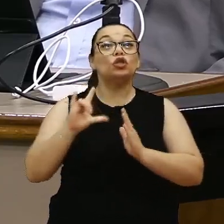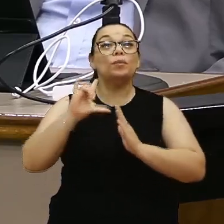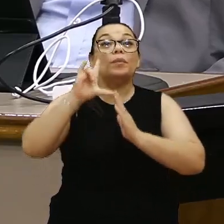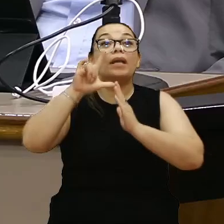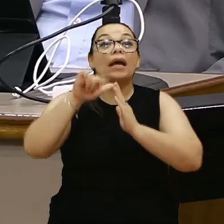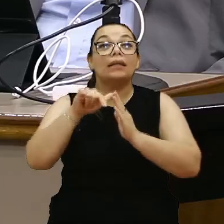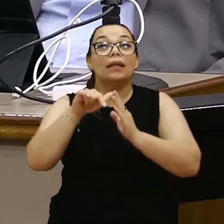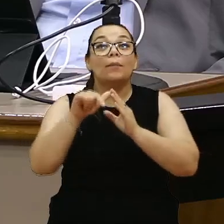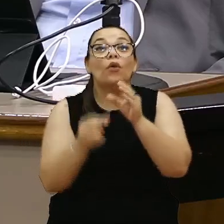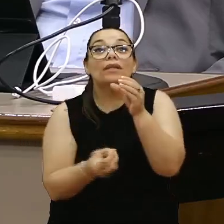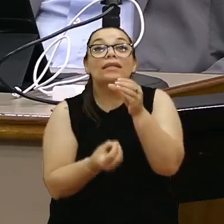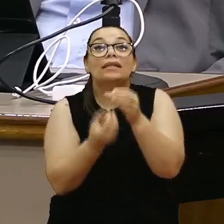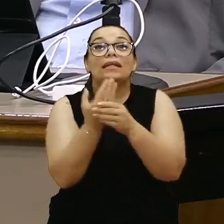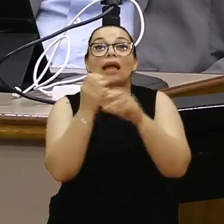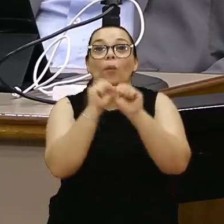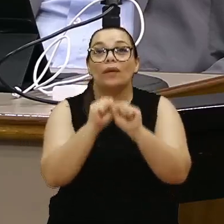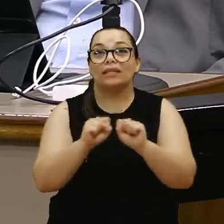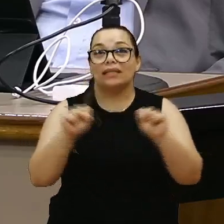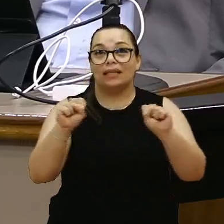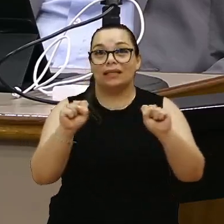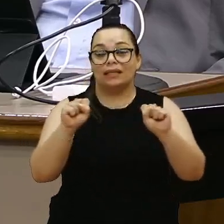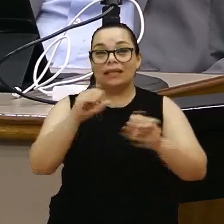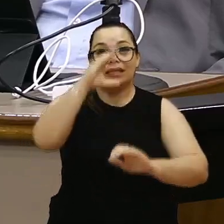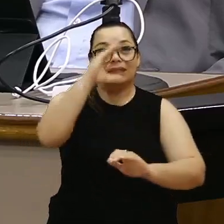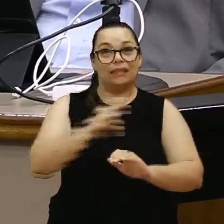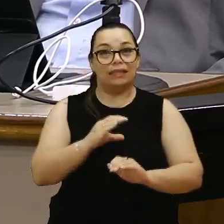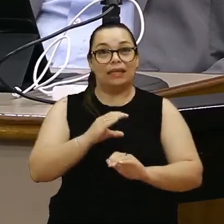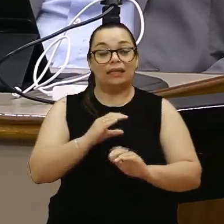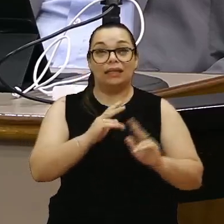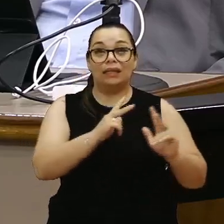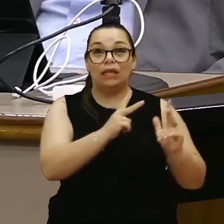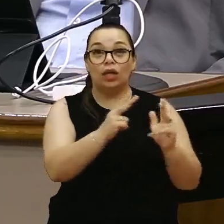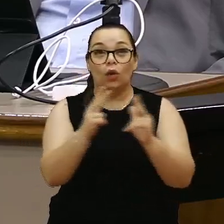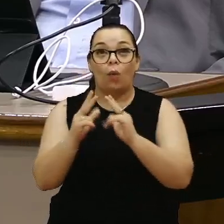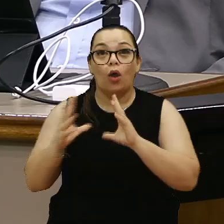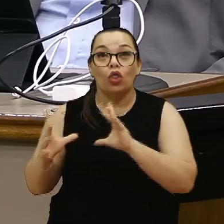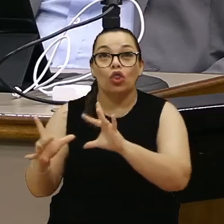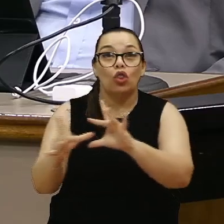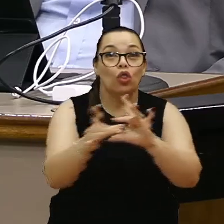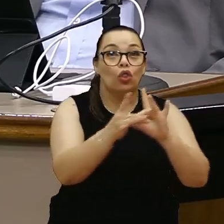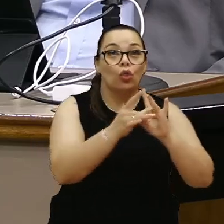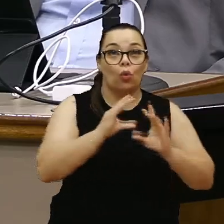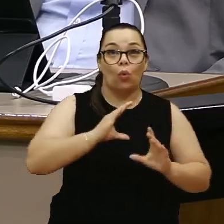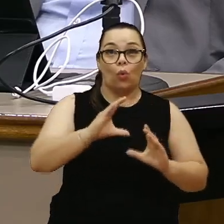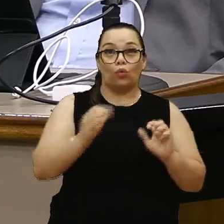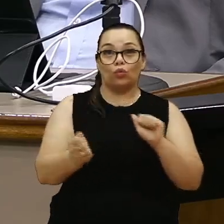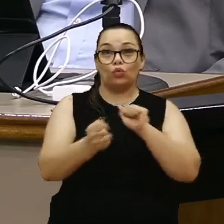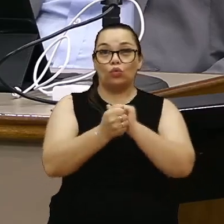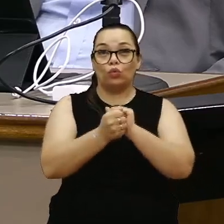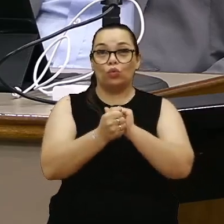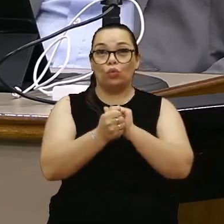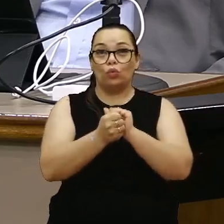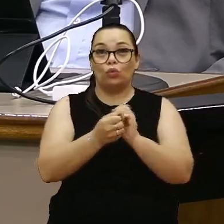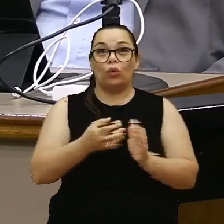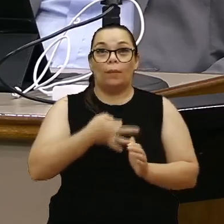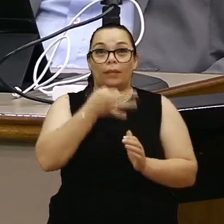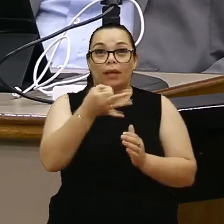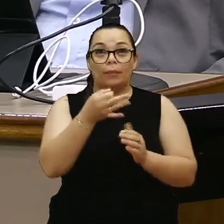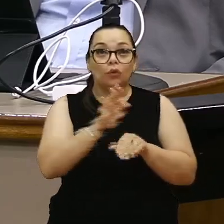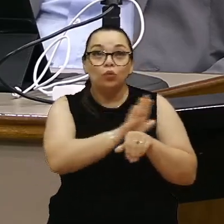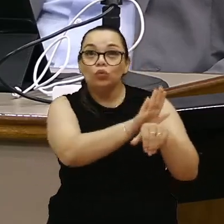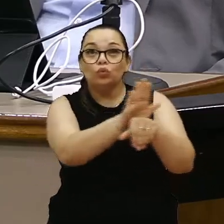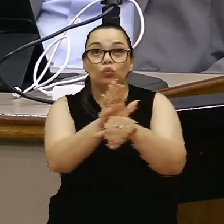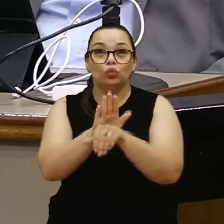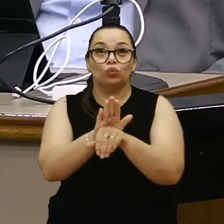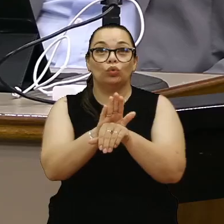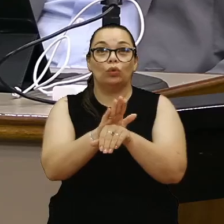ali na frente, se tornar uma secretaria da cidadania, assim abarcando todas as coordenadorias. Então, era essa a minha contribuição,